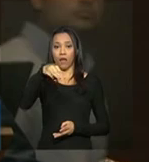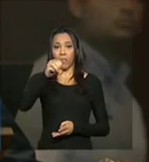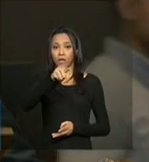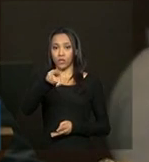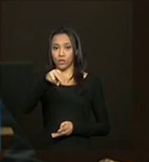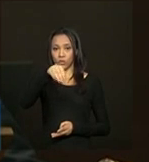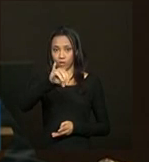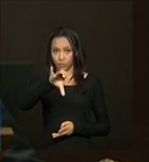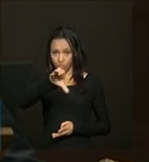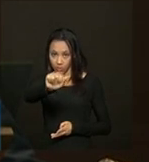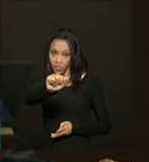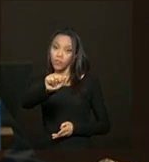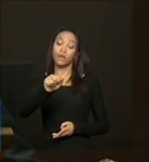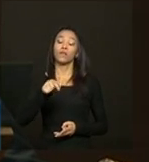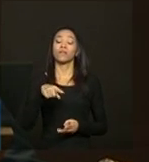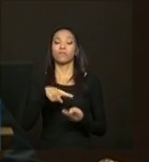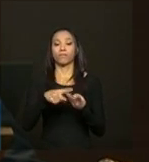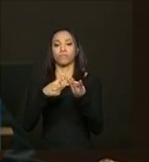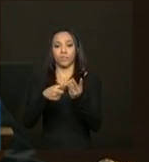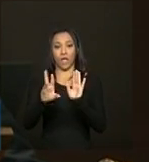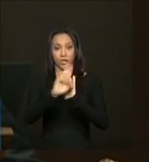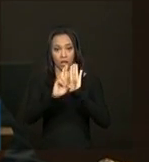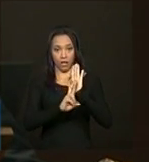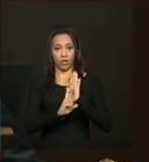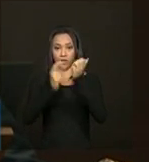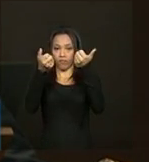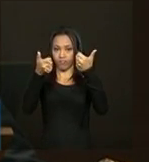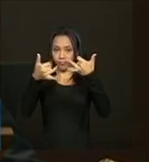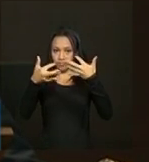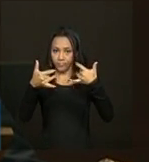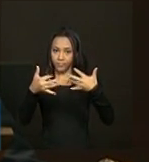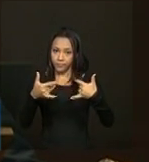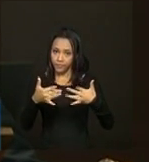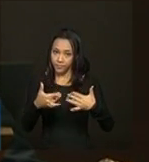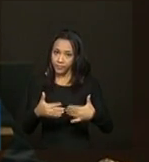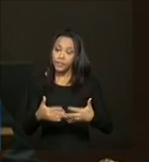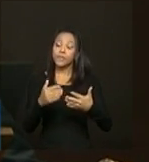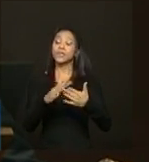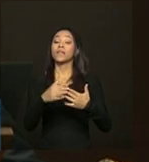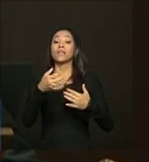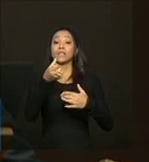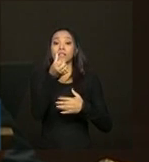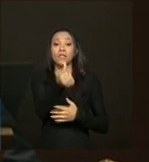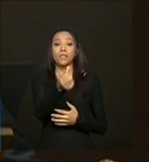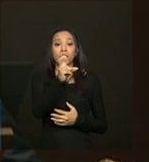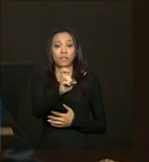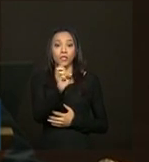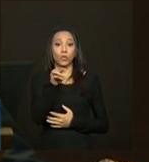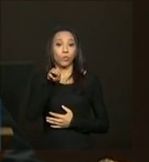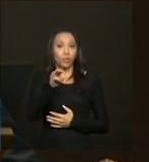que ofertarem para a receita anual permitida valores superiores a